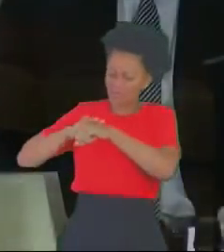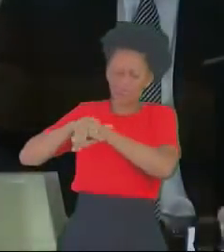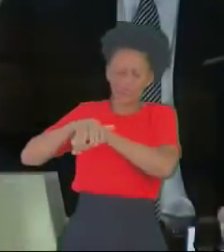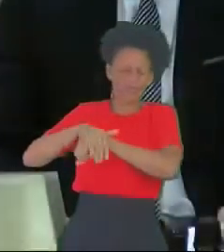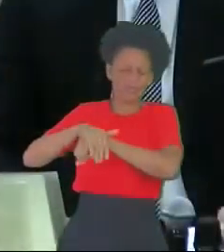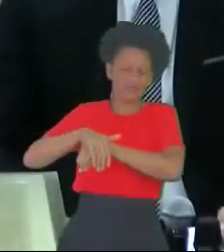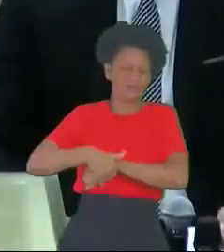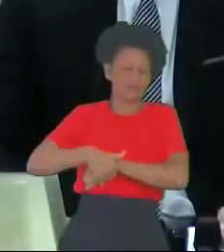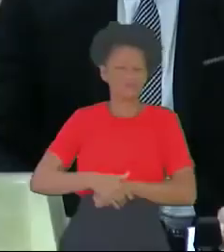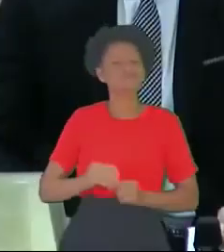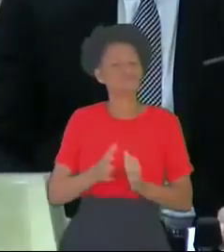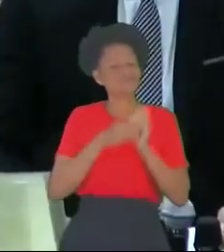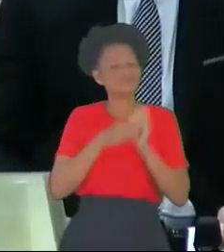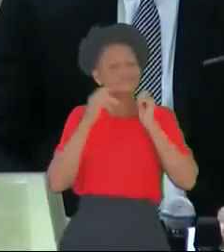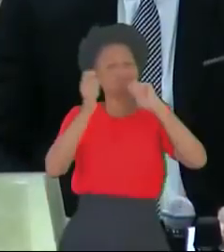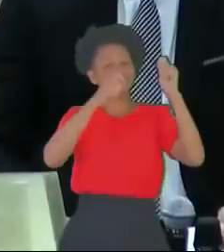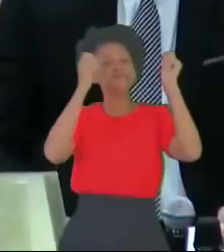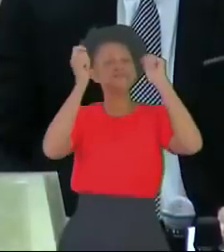Aleluia.